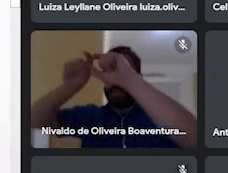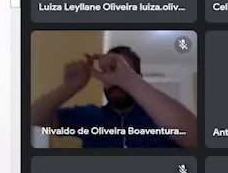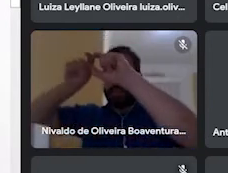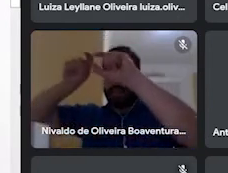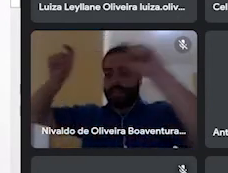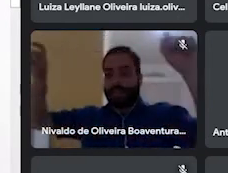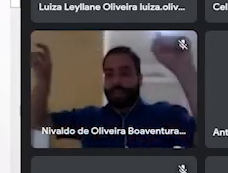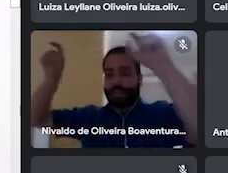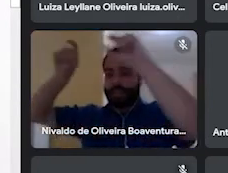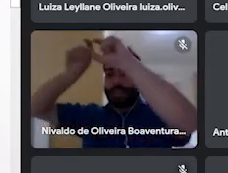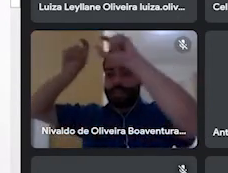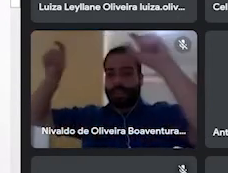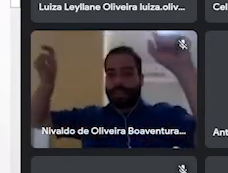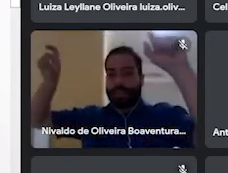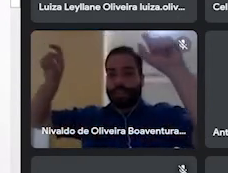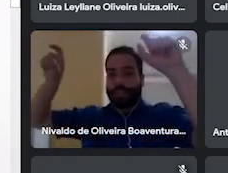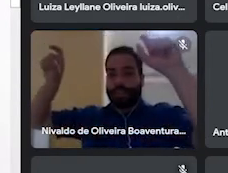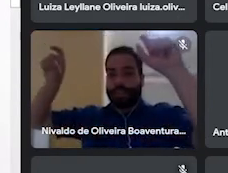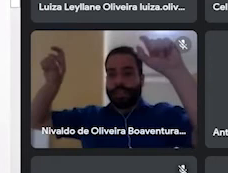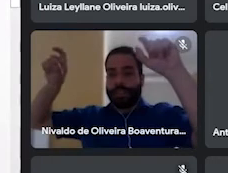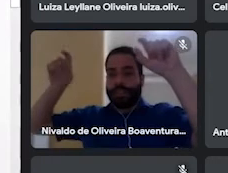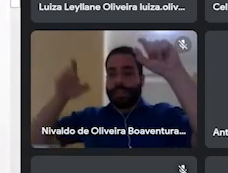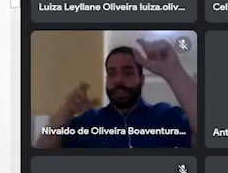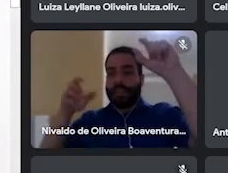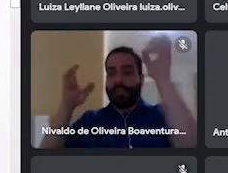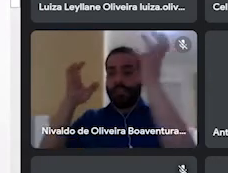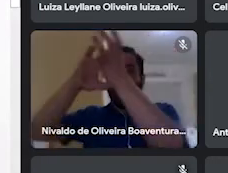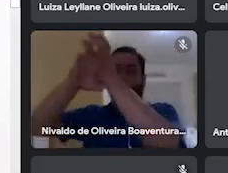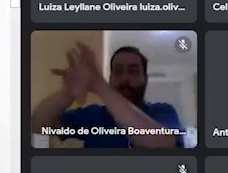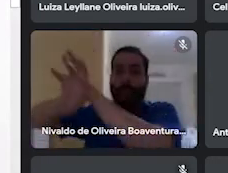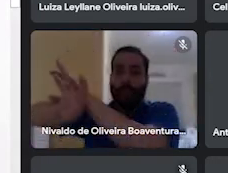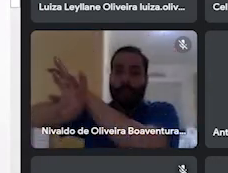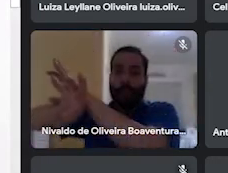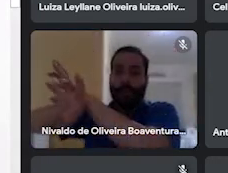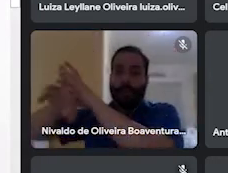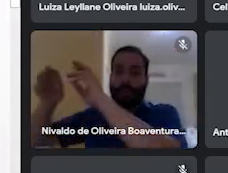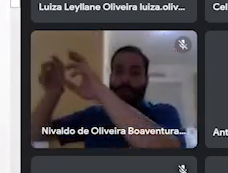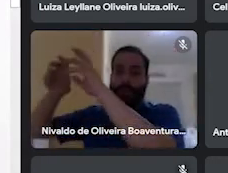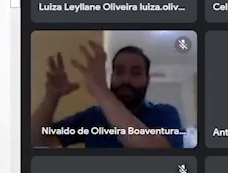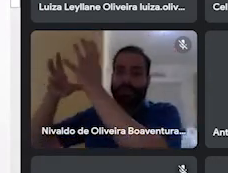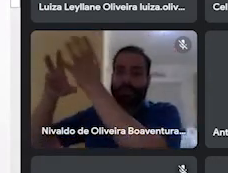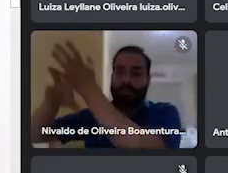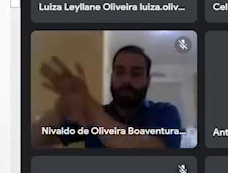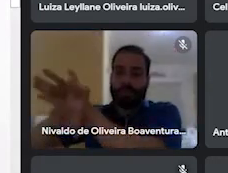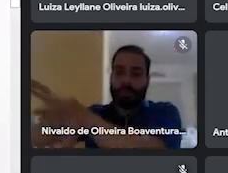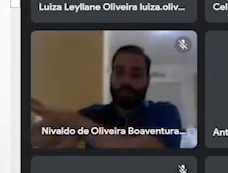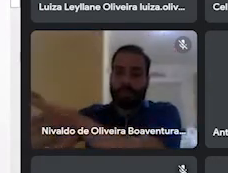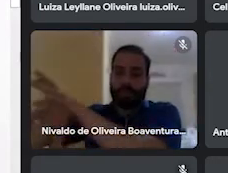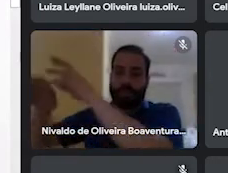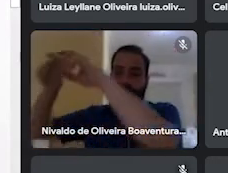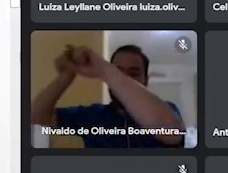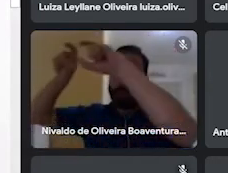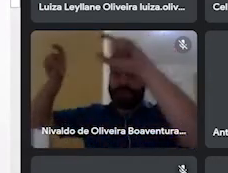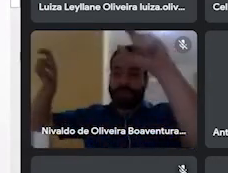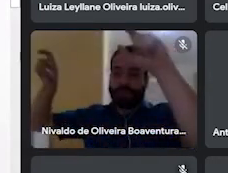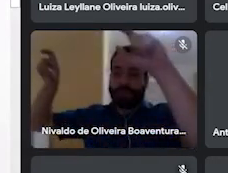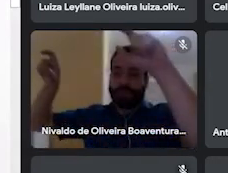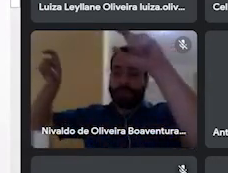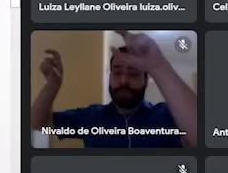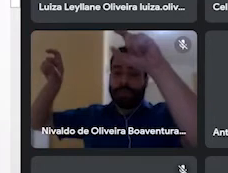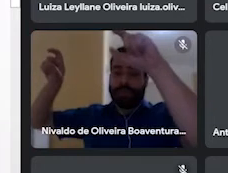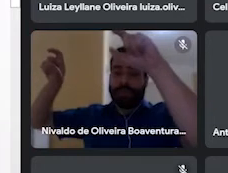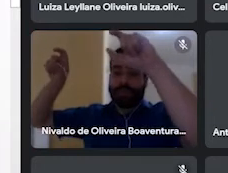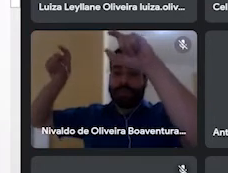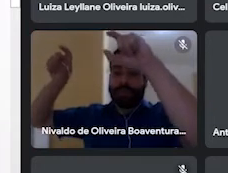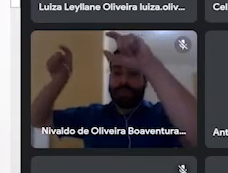poste, ela tinha secado tanto que a chave, ela foi quando colocou a madeira, estava mais verde, que a